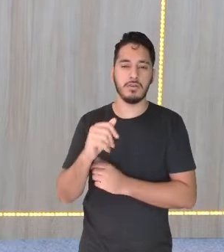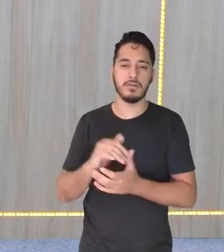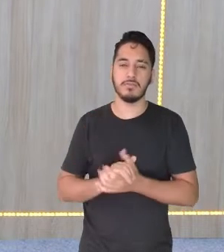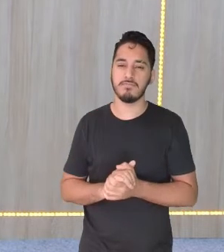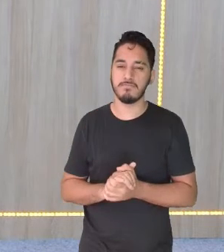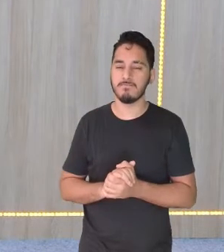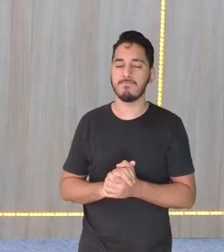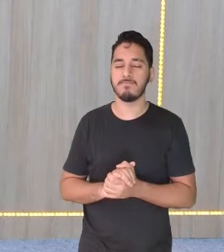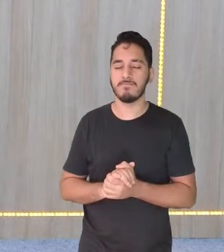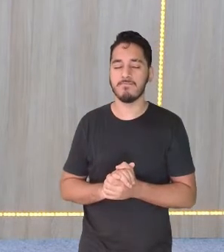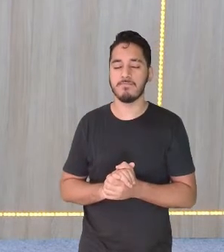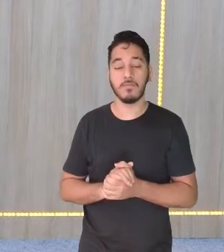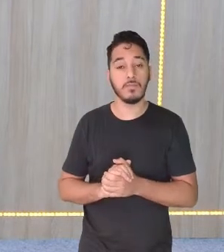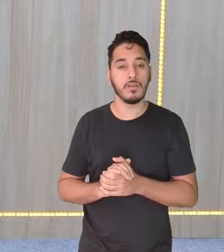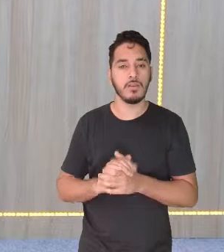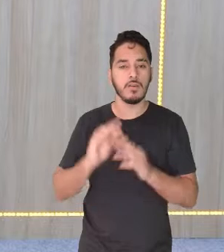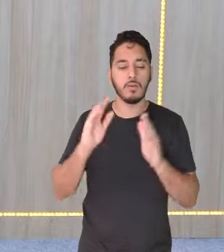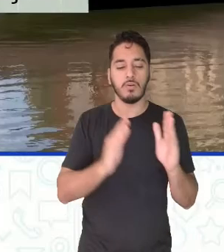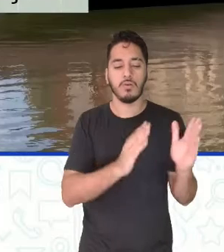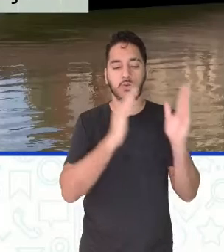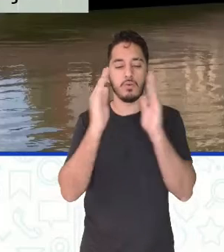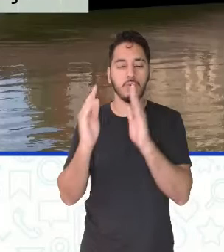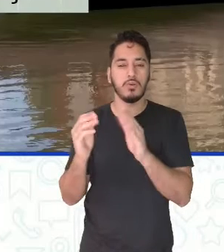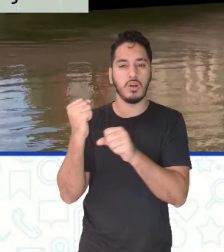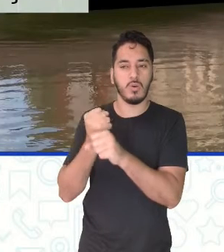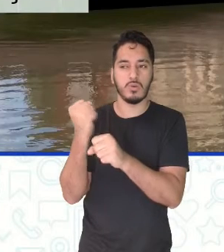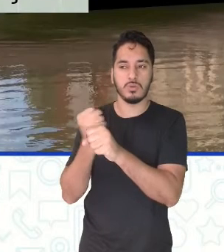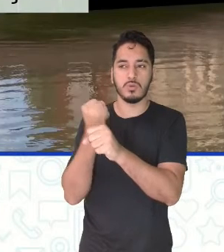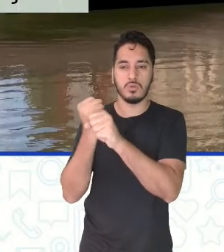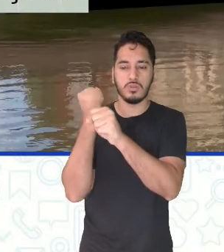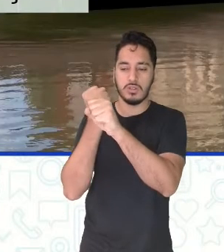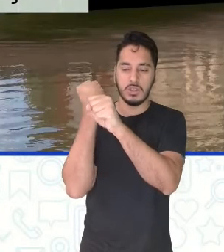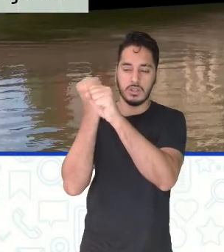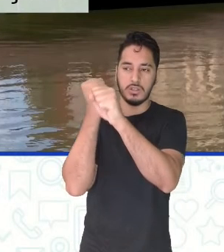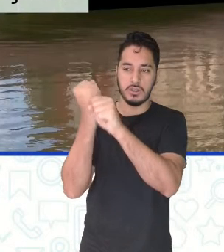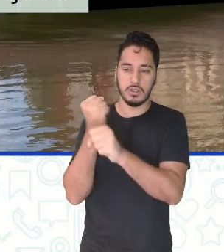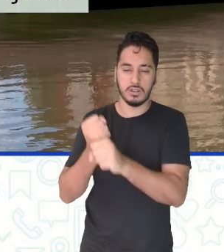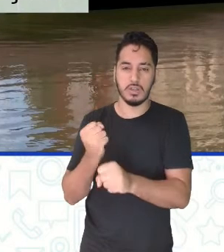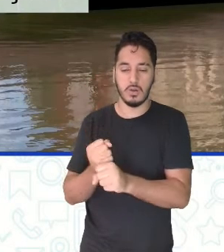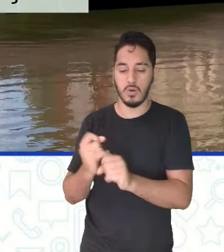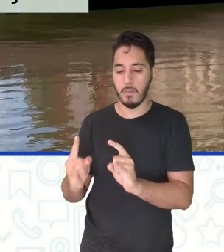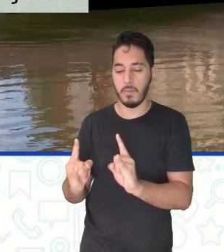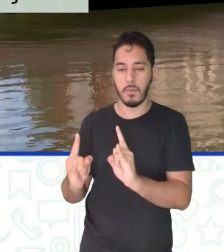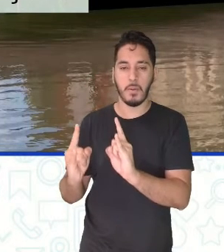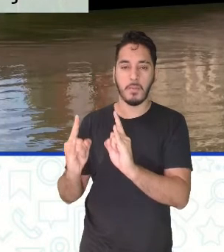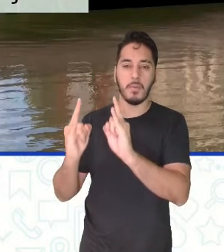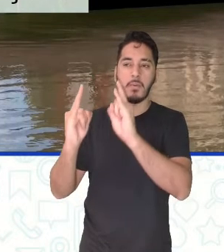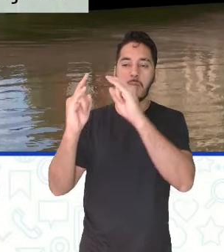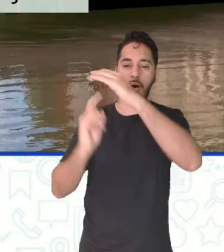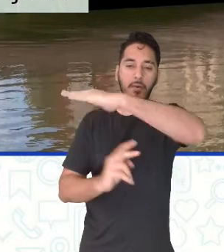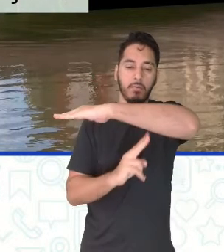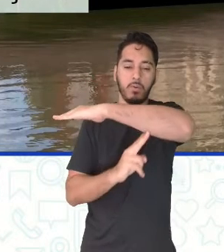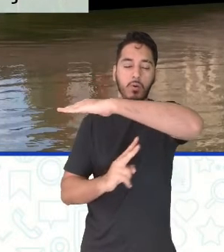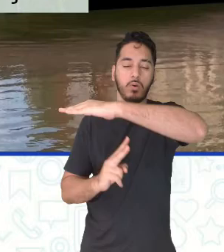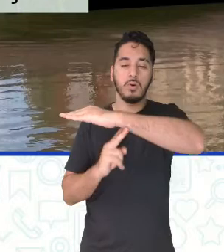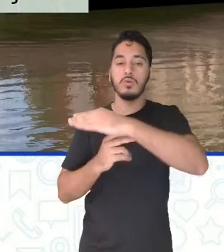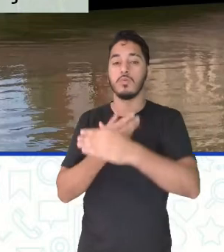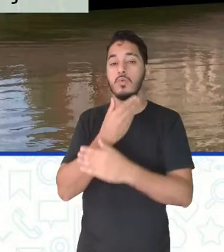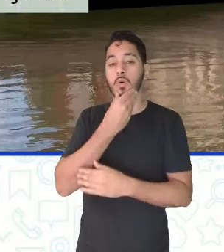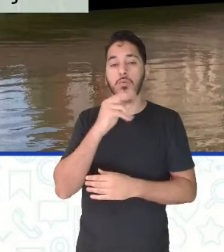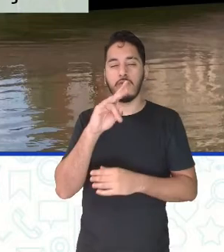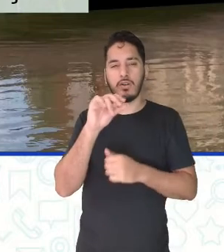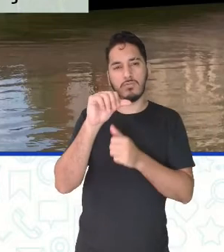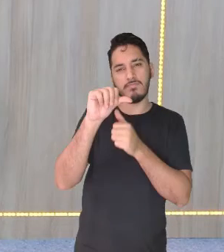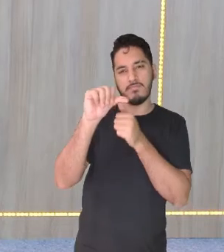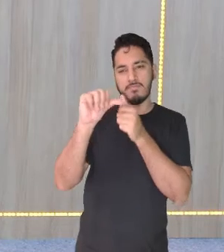Aí do outro lado vem o quê? As construções, os prédios, as pontes, onde o homem vai aí